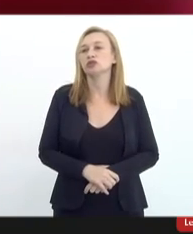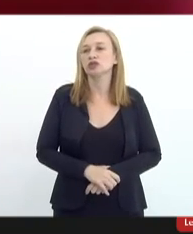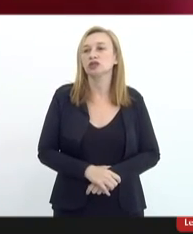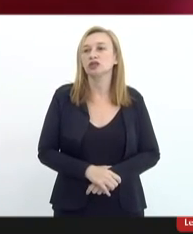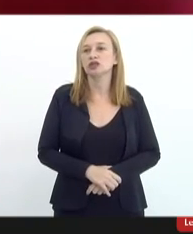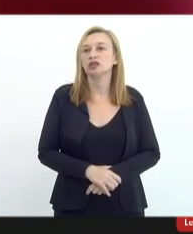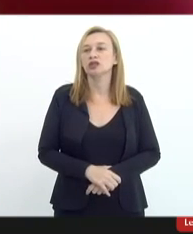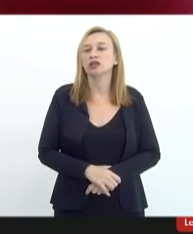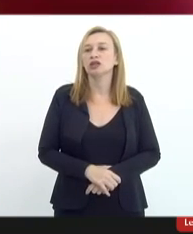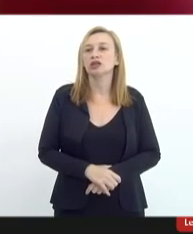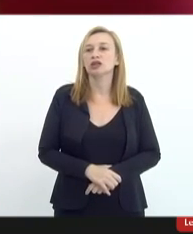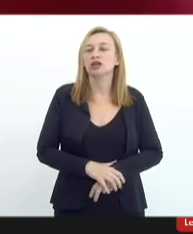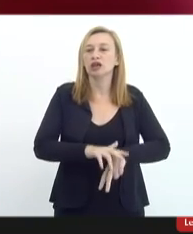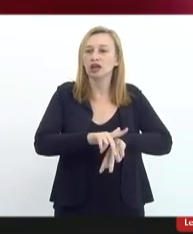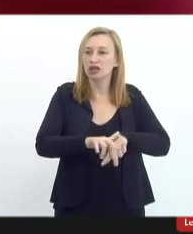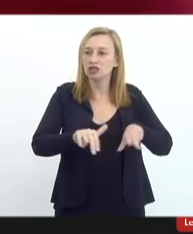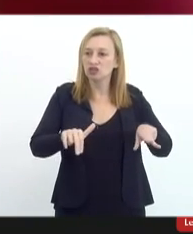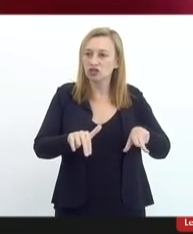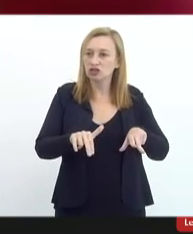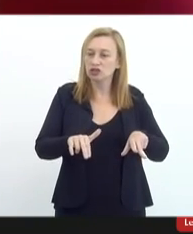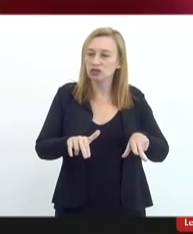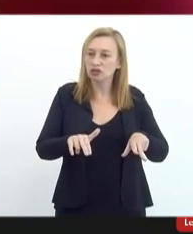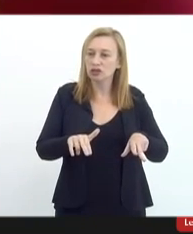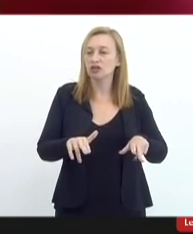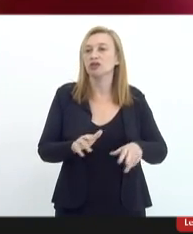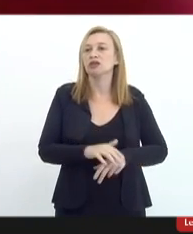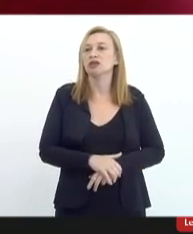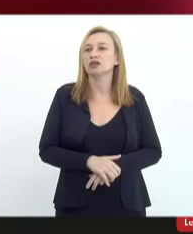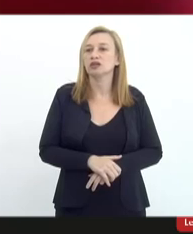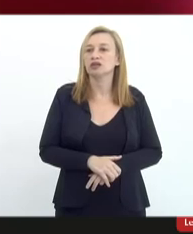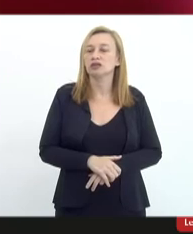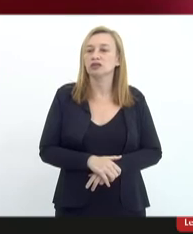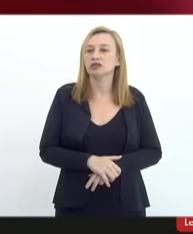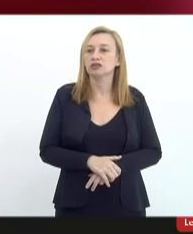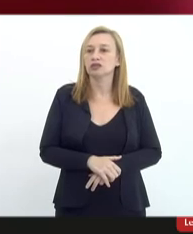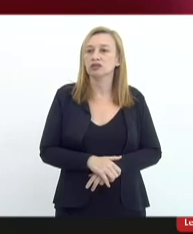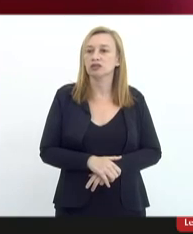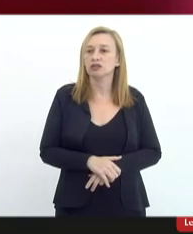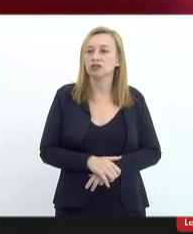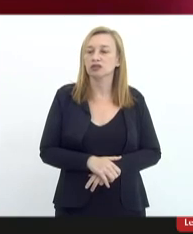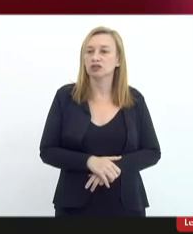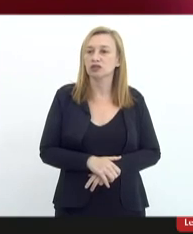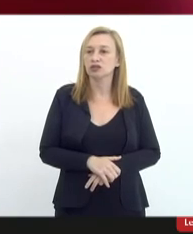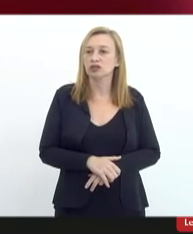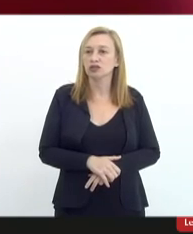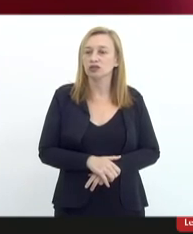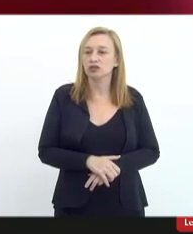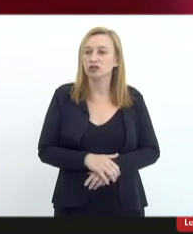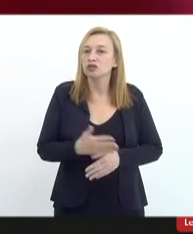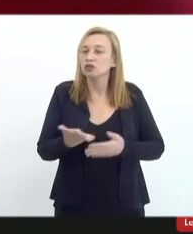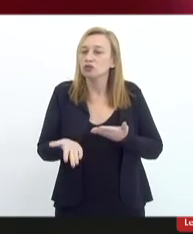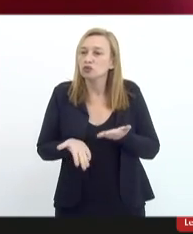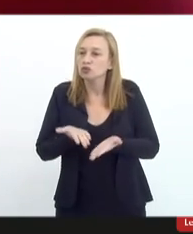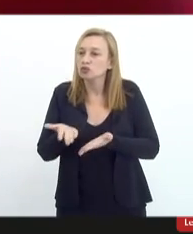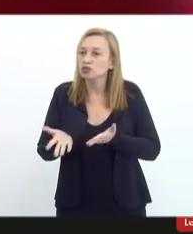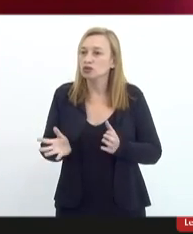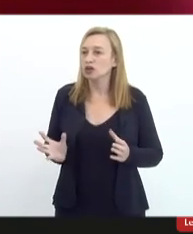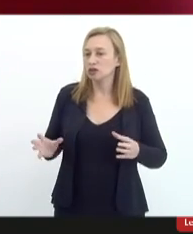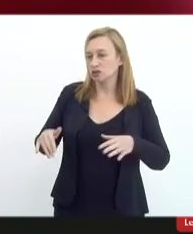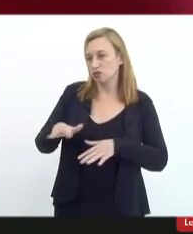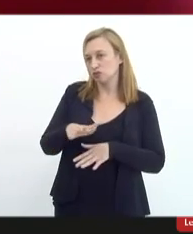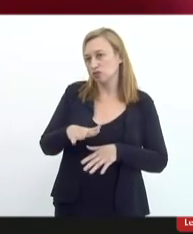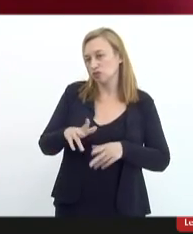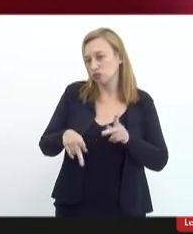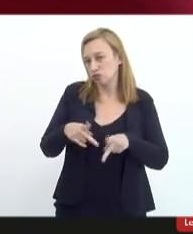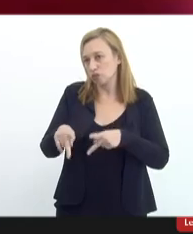da etnia ela interfere nas condições de equidade da população. E é óbvio